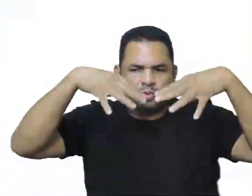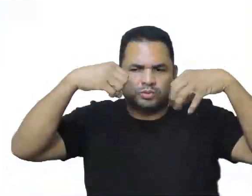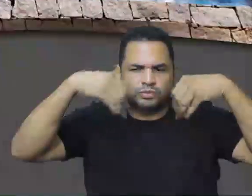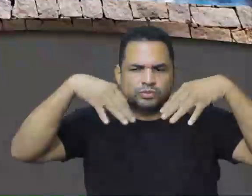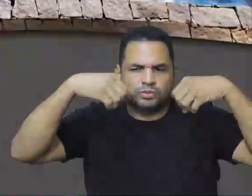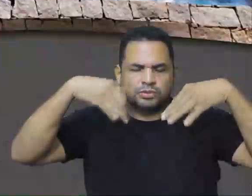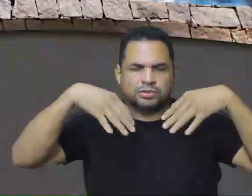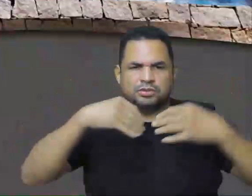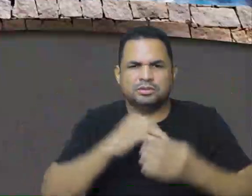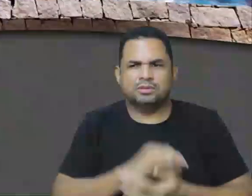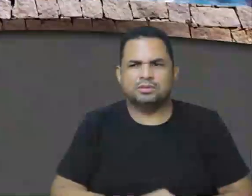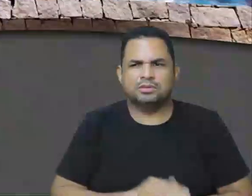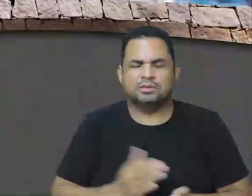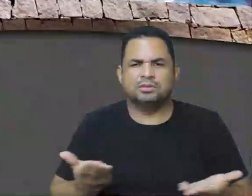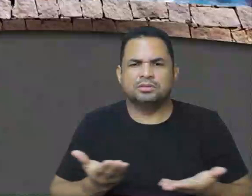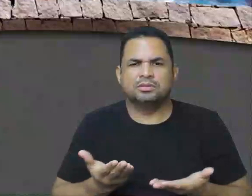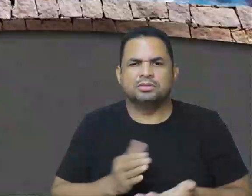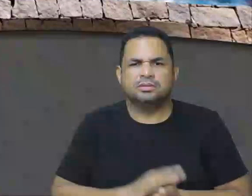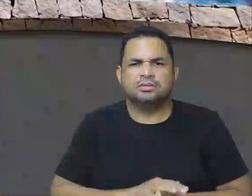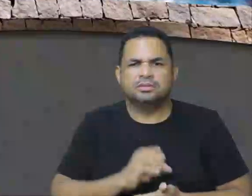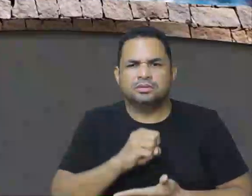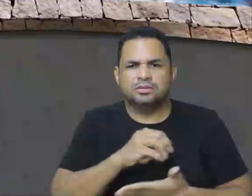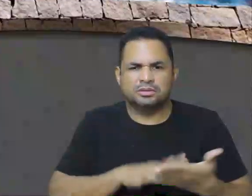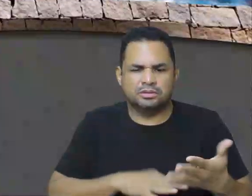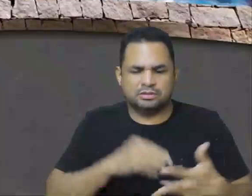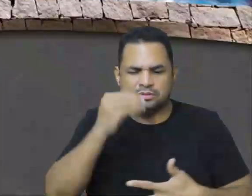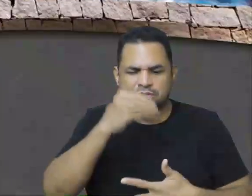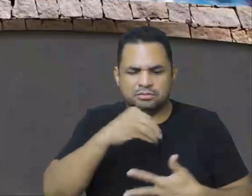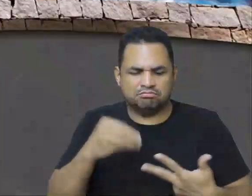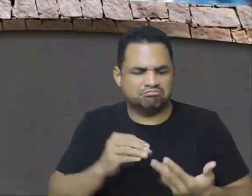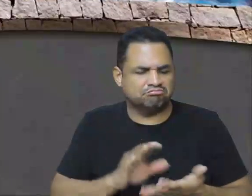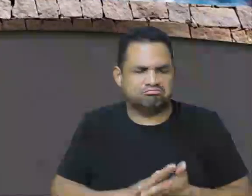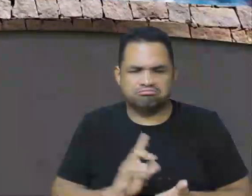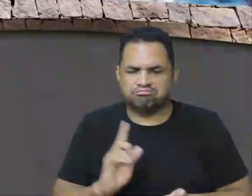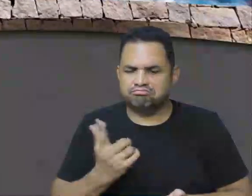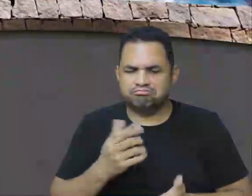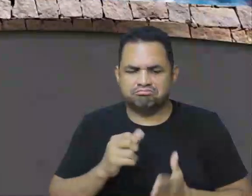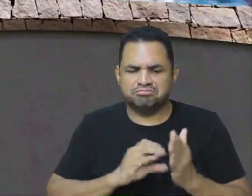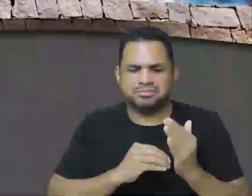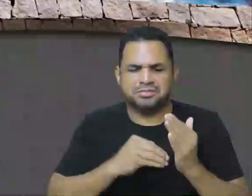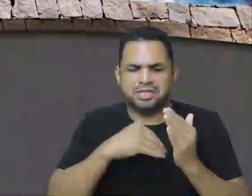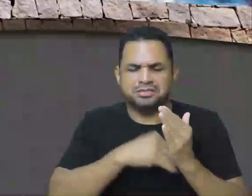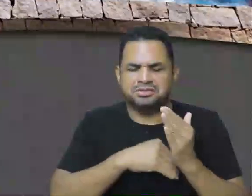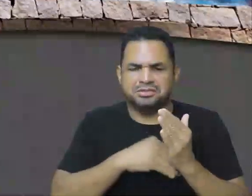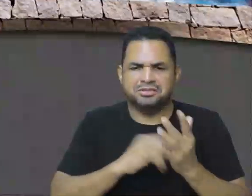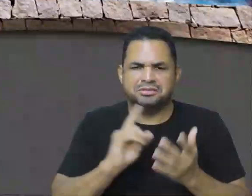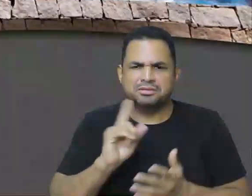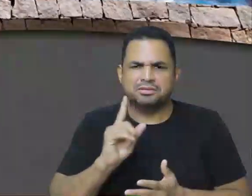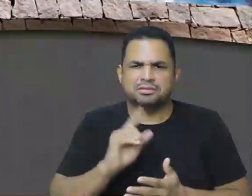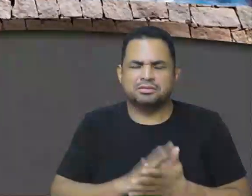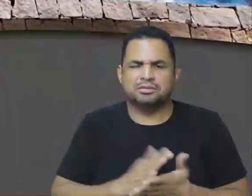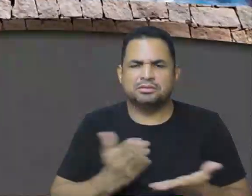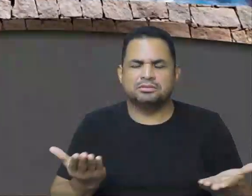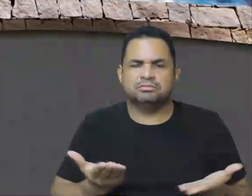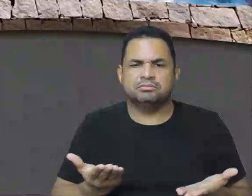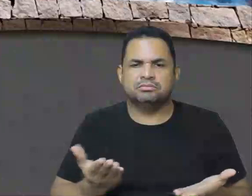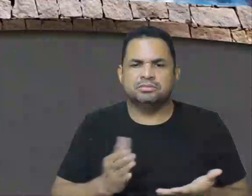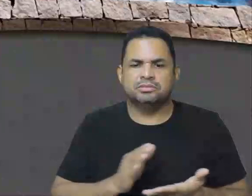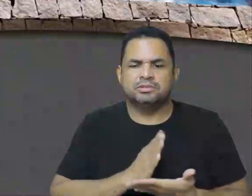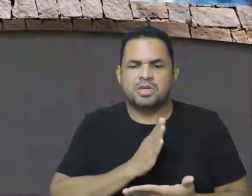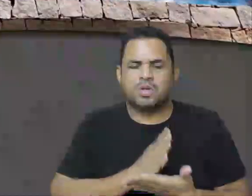dois processos. Então, galera, as questões de Enem não tem segredo, você observou aí. Nós trabalhamos a segunda parte da